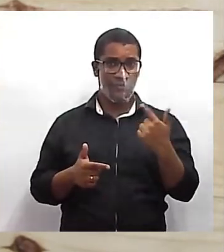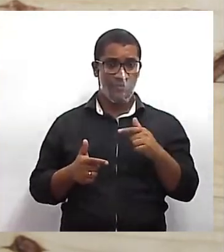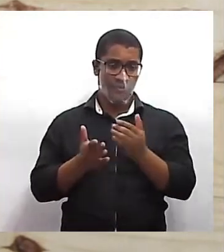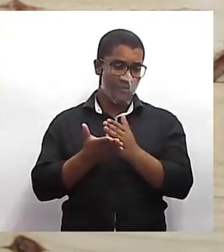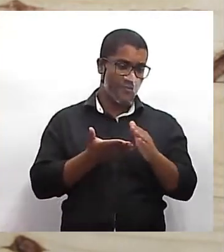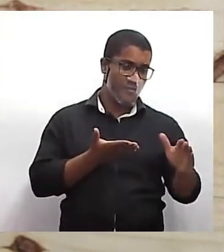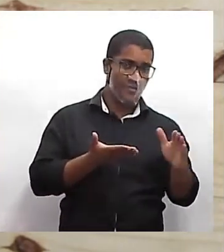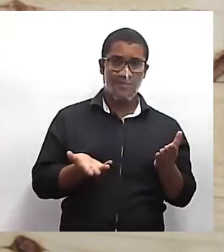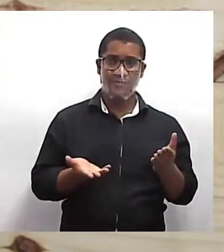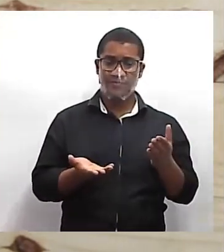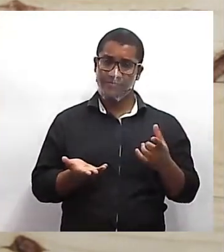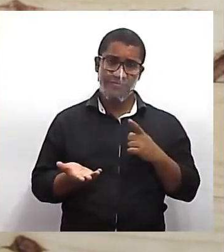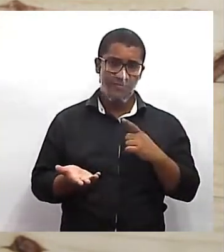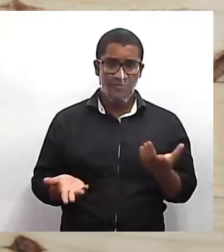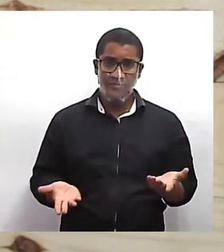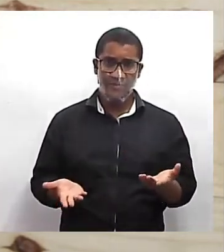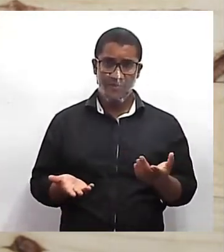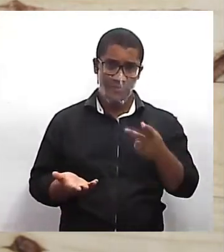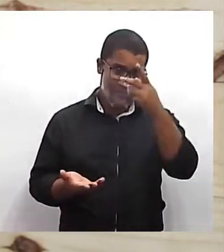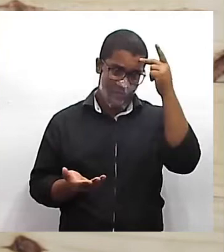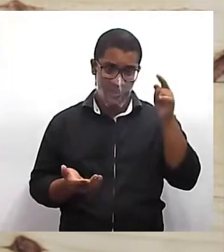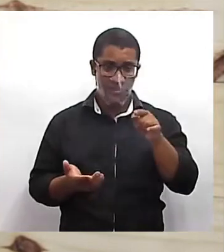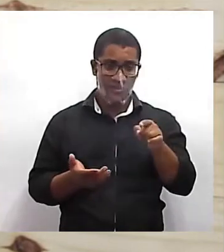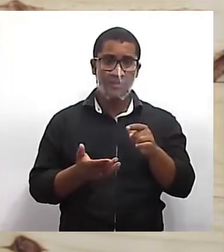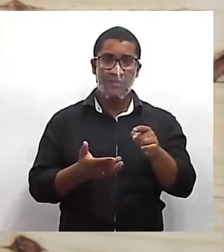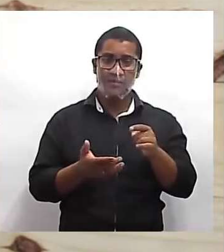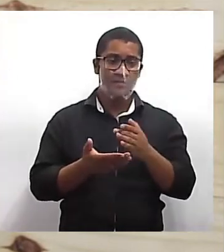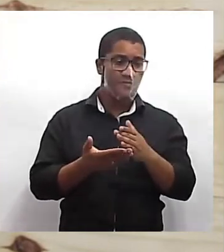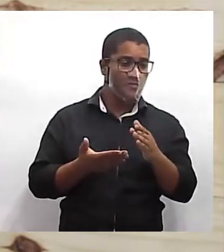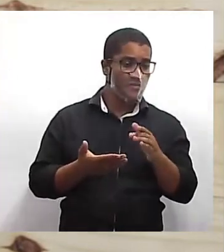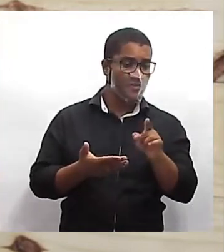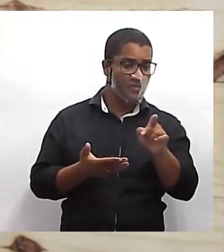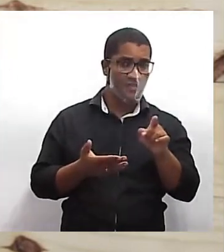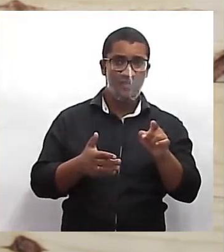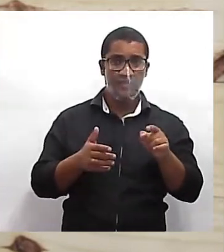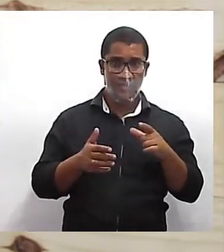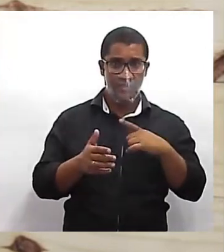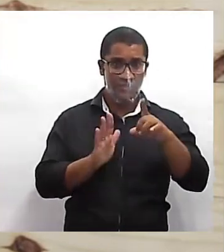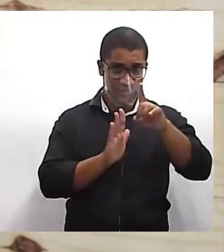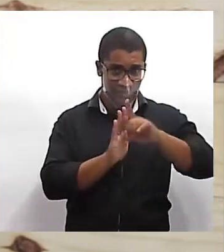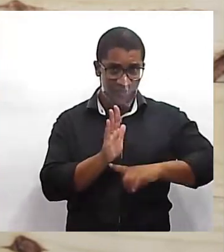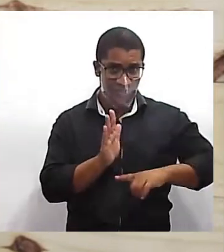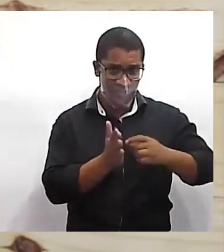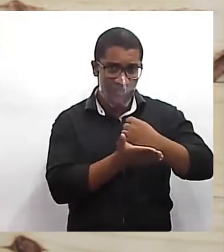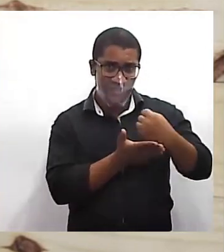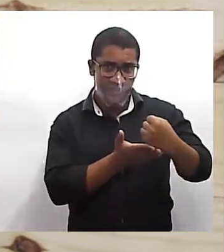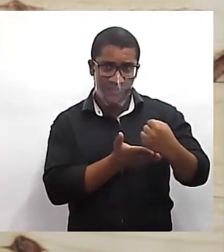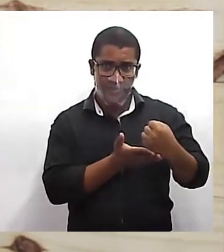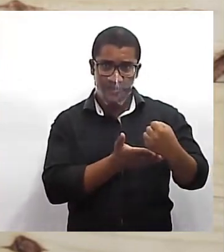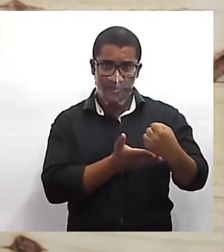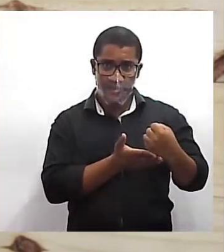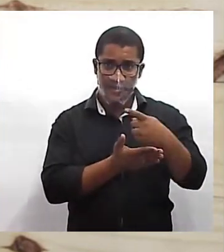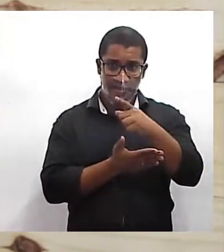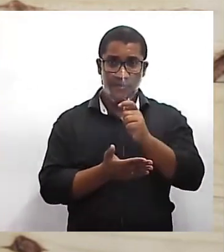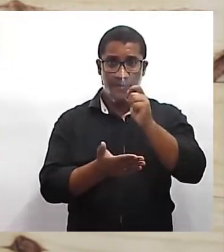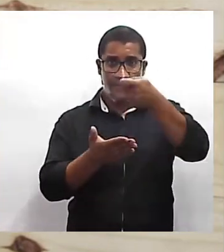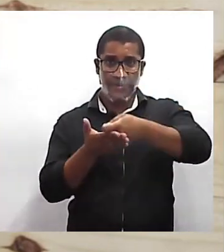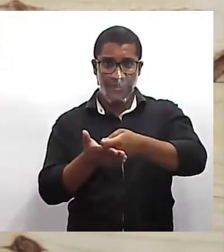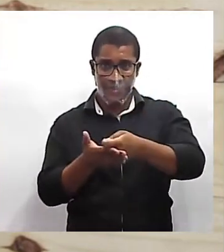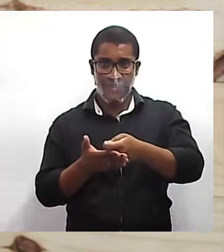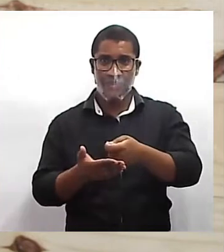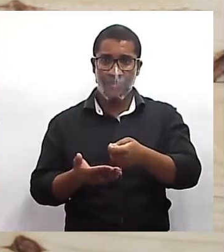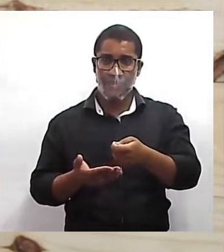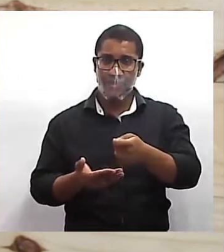informalidade. Pessoas que na informalidade não têm seus direitos legais garantidos, deixam de recolher impostos,